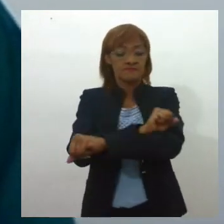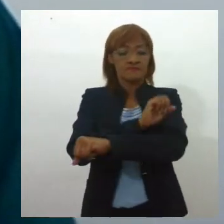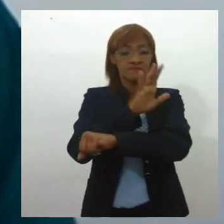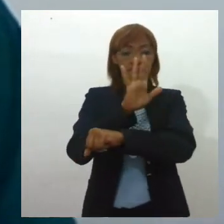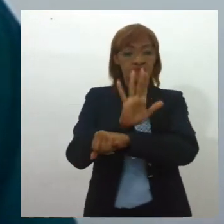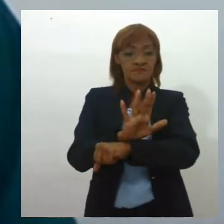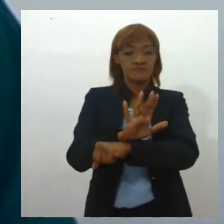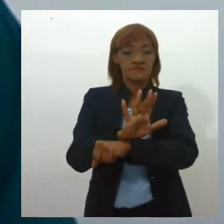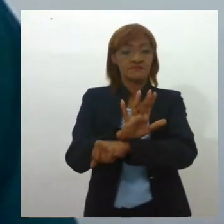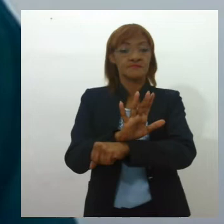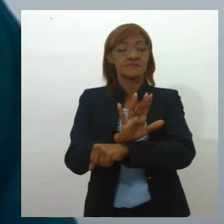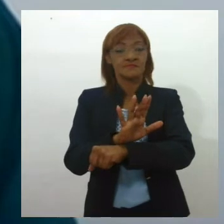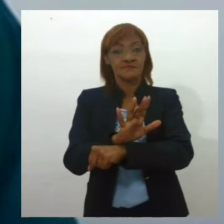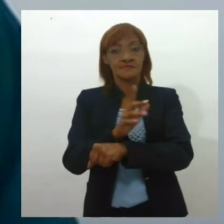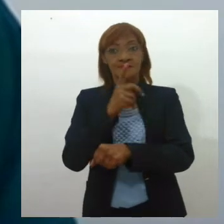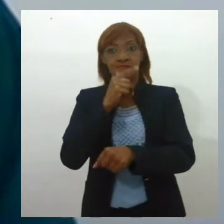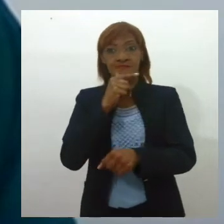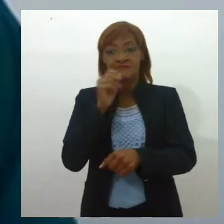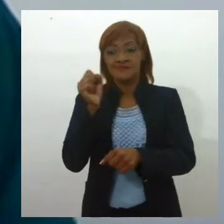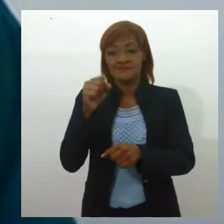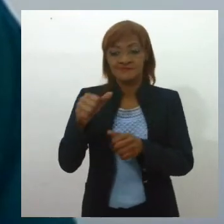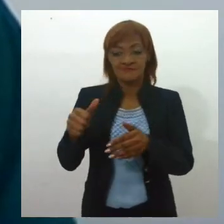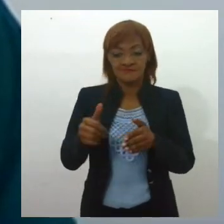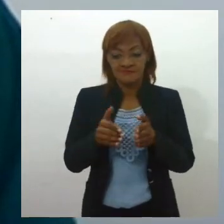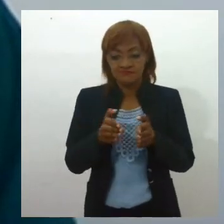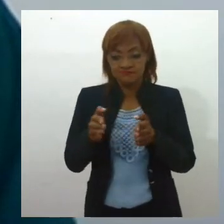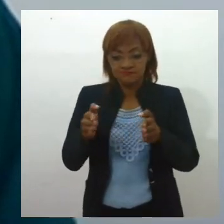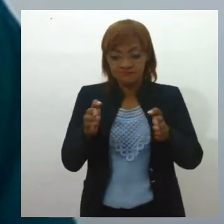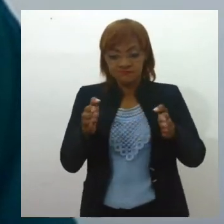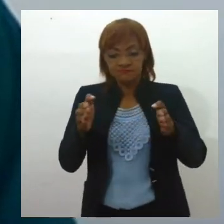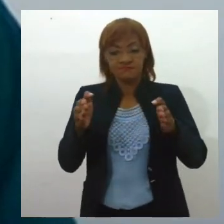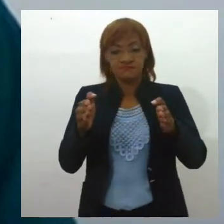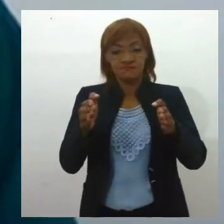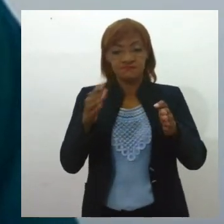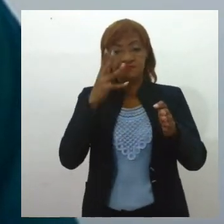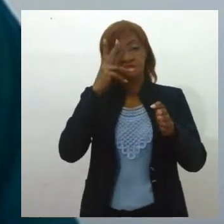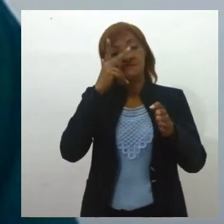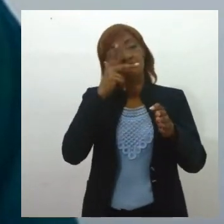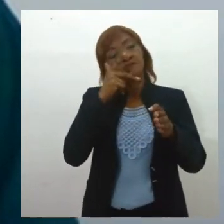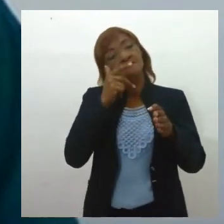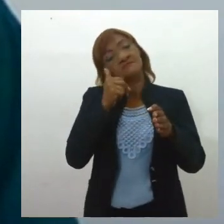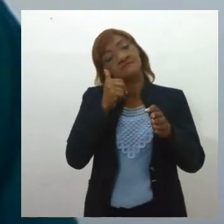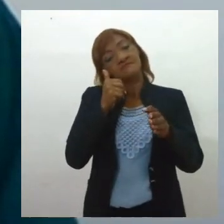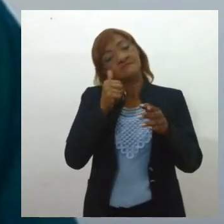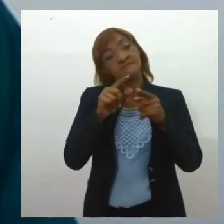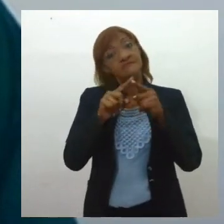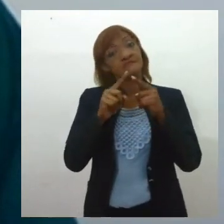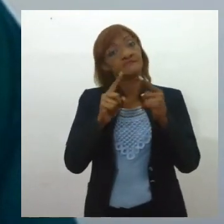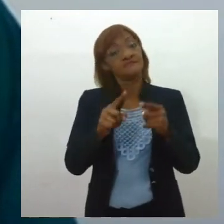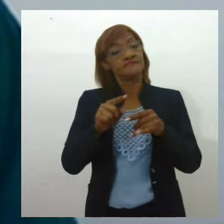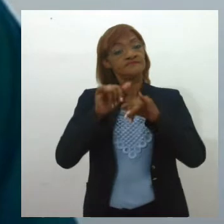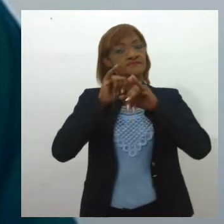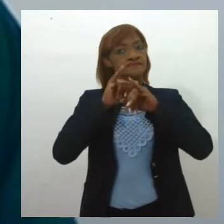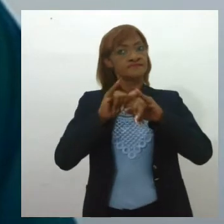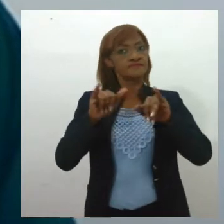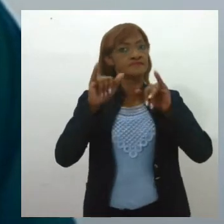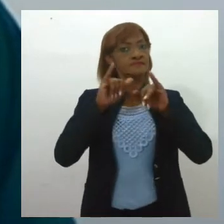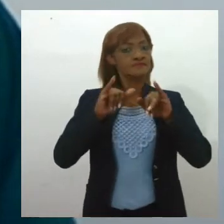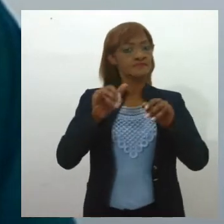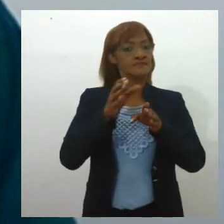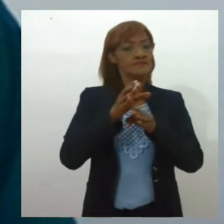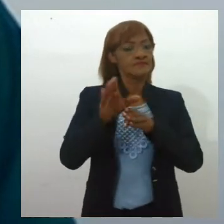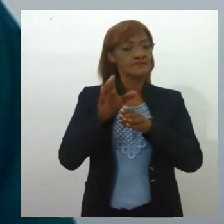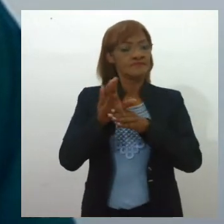é largo, bonito, mas isso é na sua foz. A gente adentrando um pouco no rio